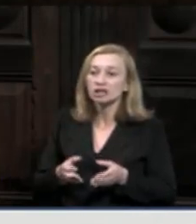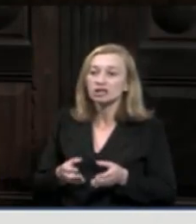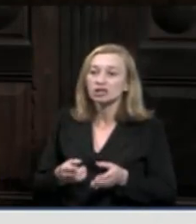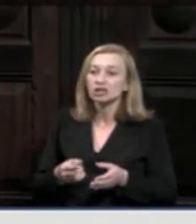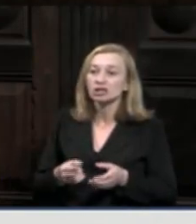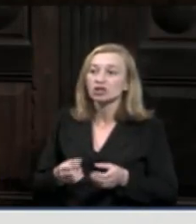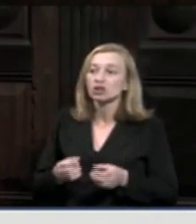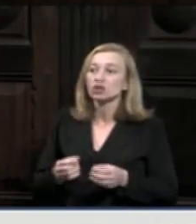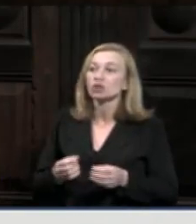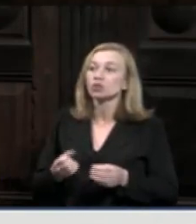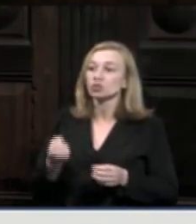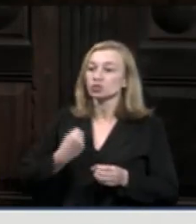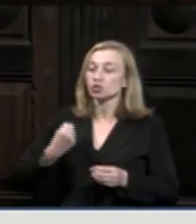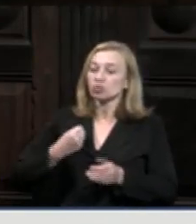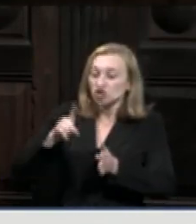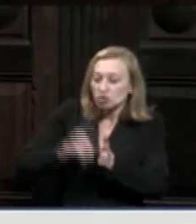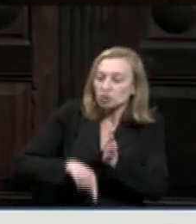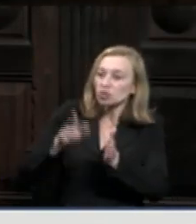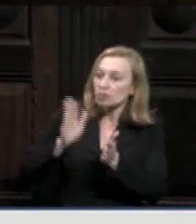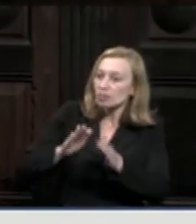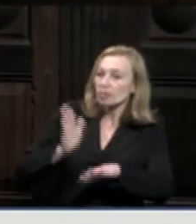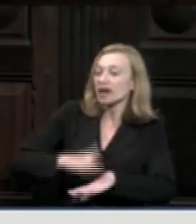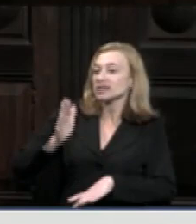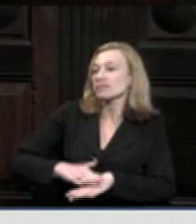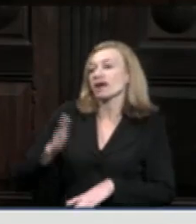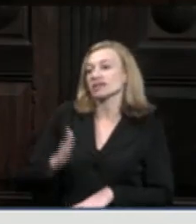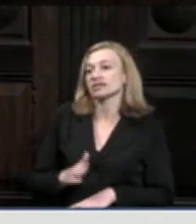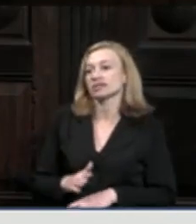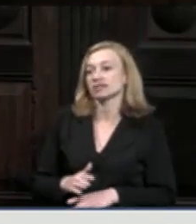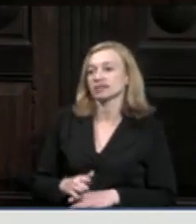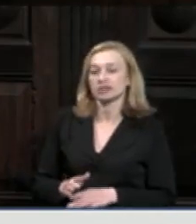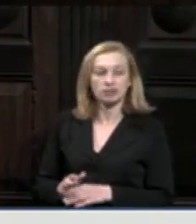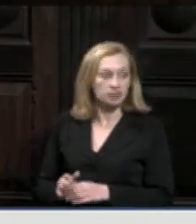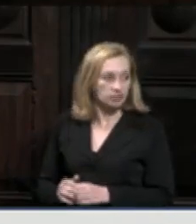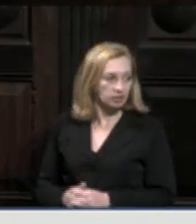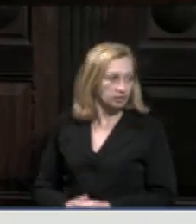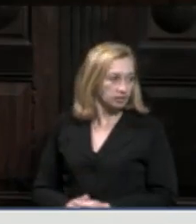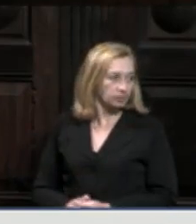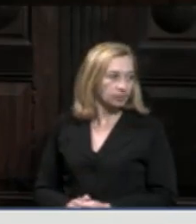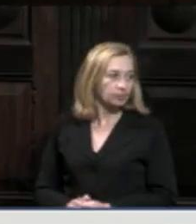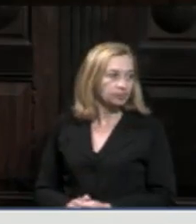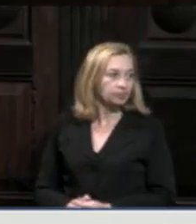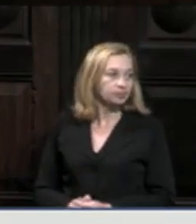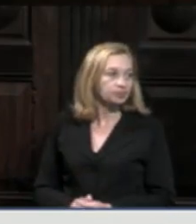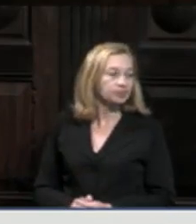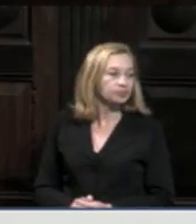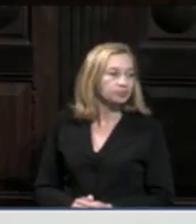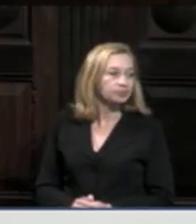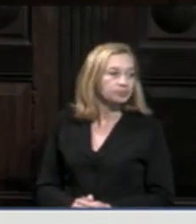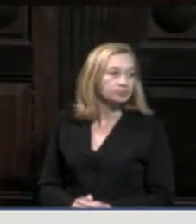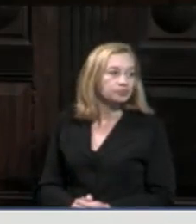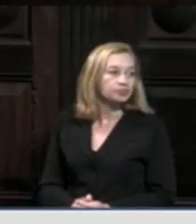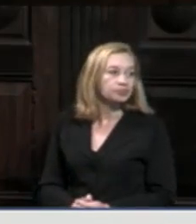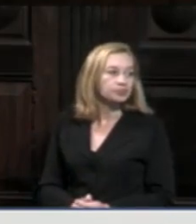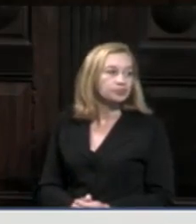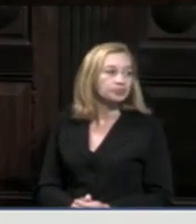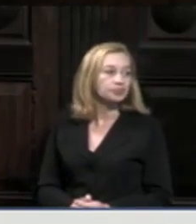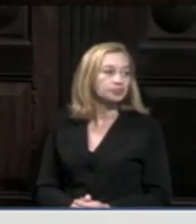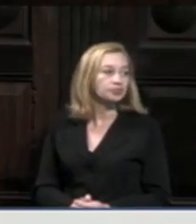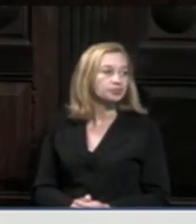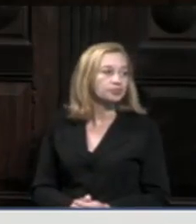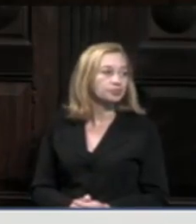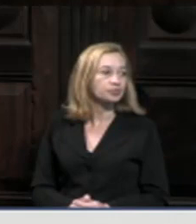amiudado, ou de forma mais amiudada, a frequência com